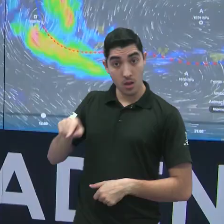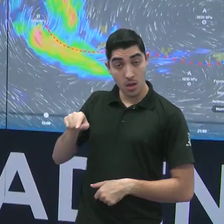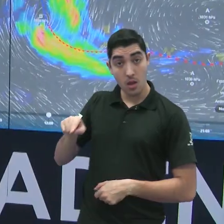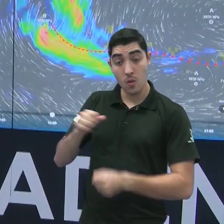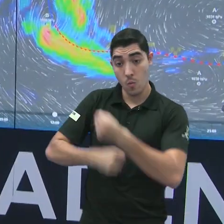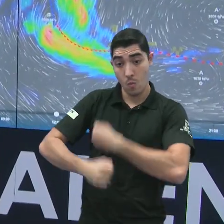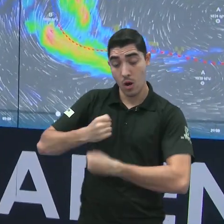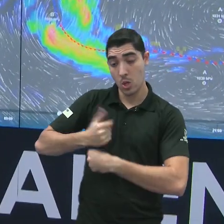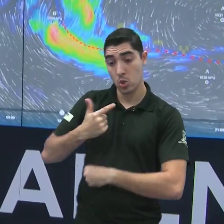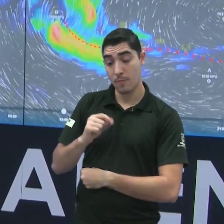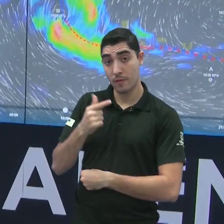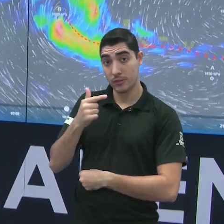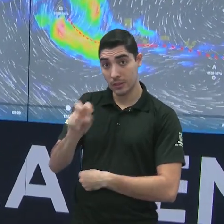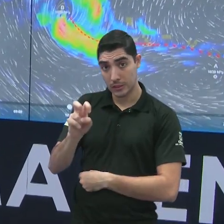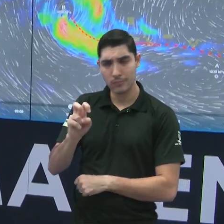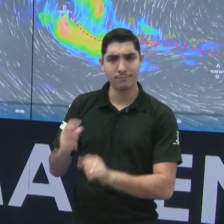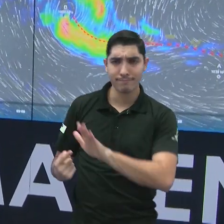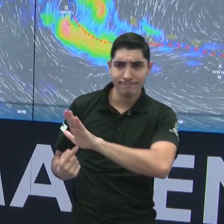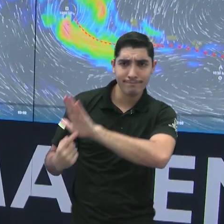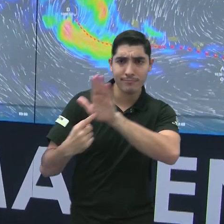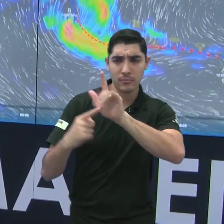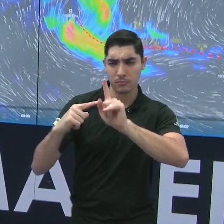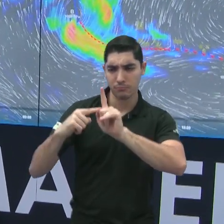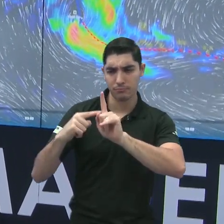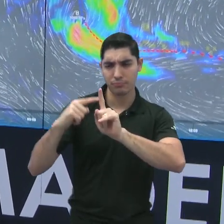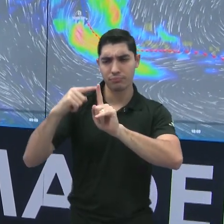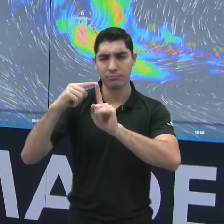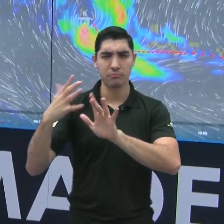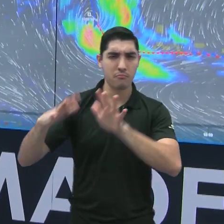2025, o Brasil registrou temperatura média de